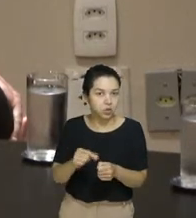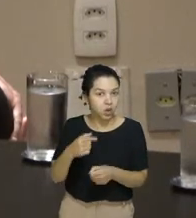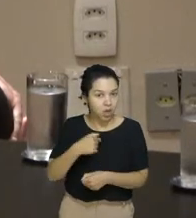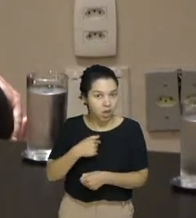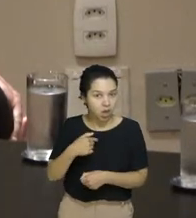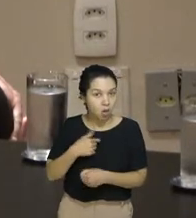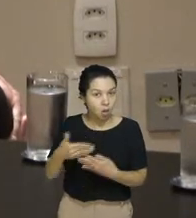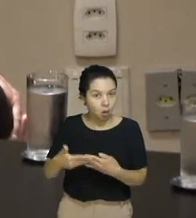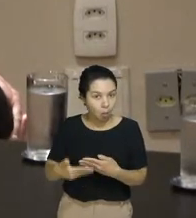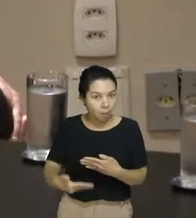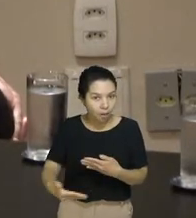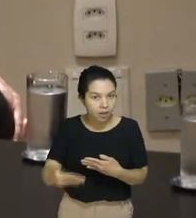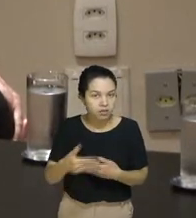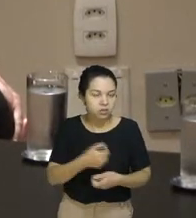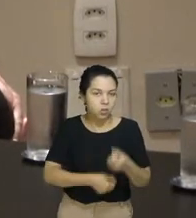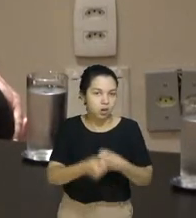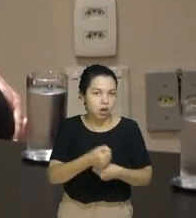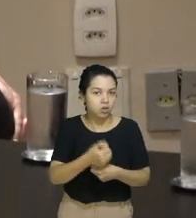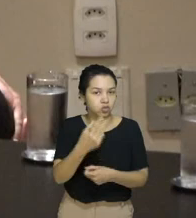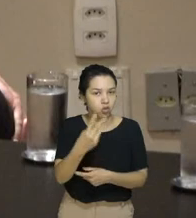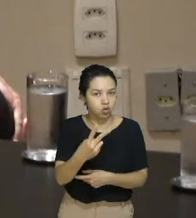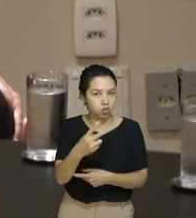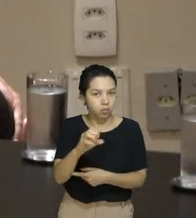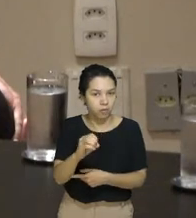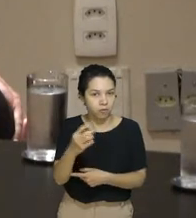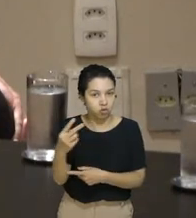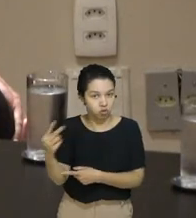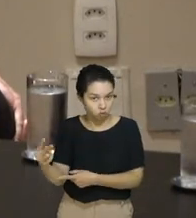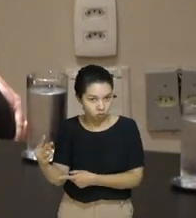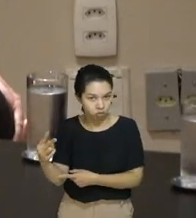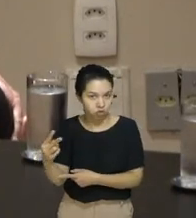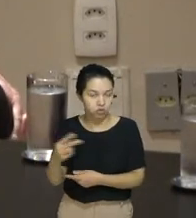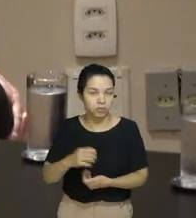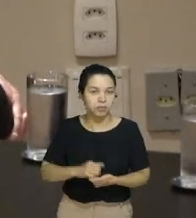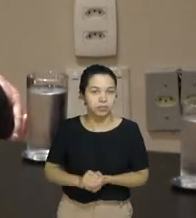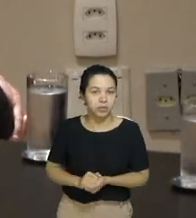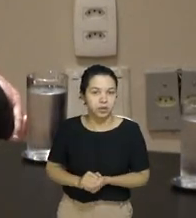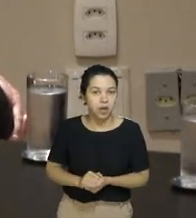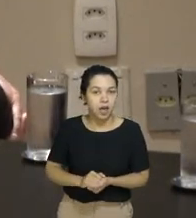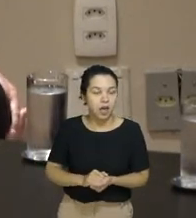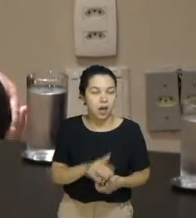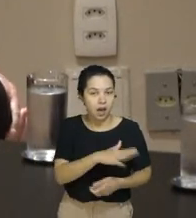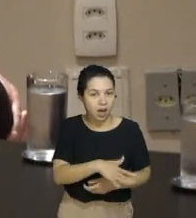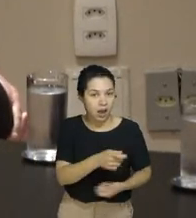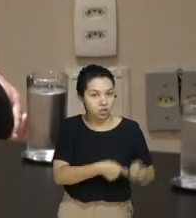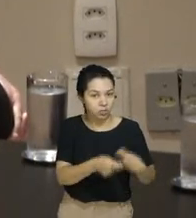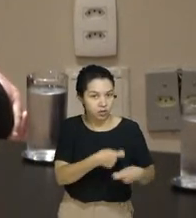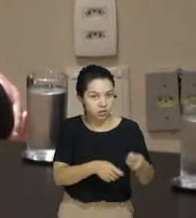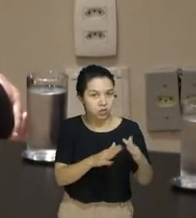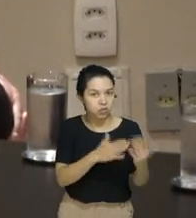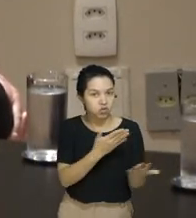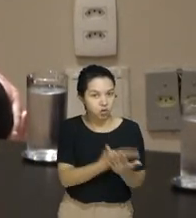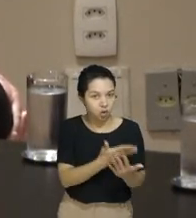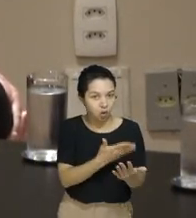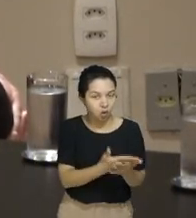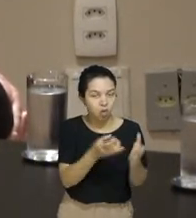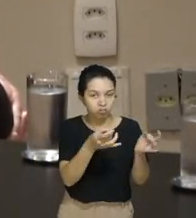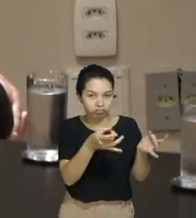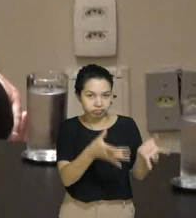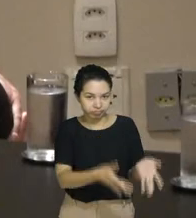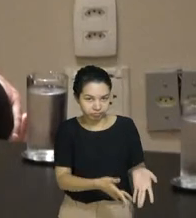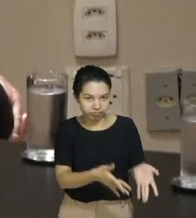início de 2022, certo? Saí da área de administração escolar por já ter